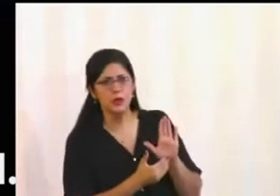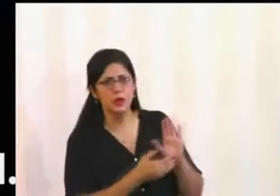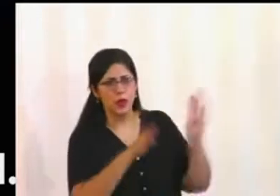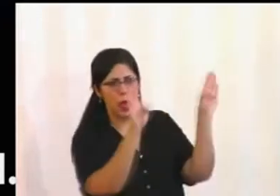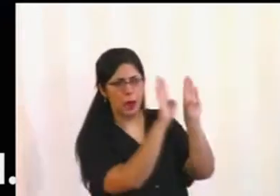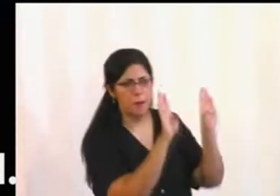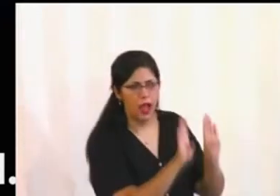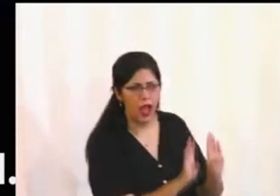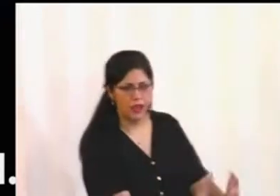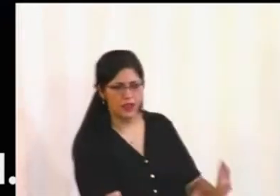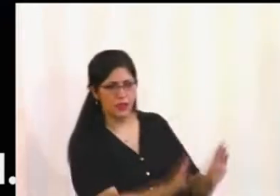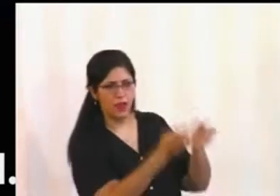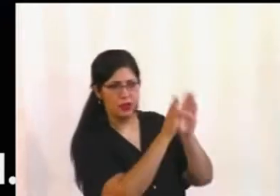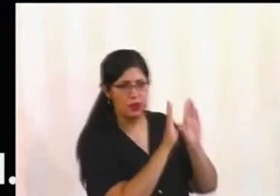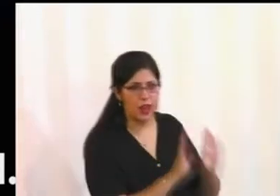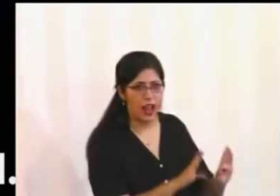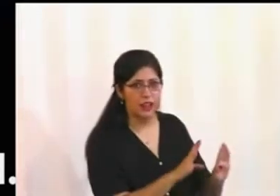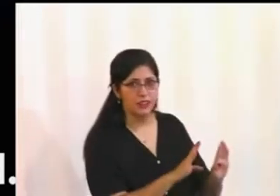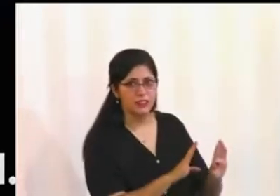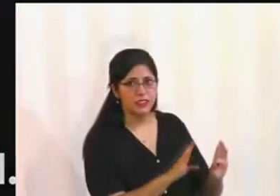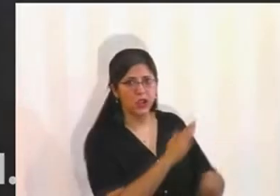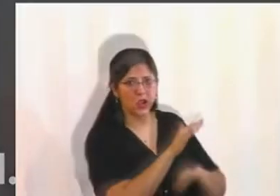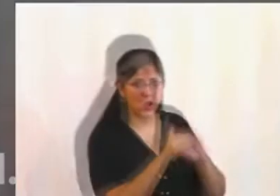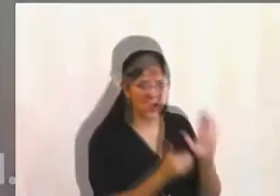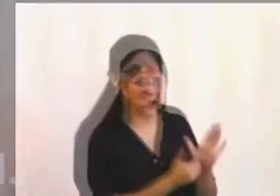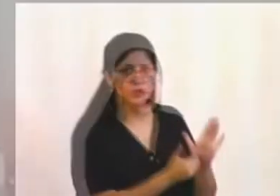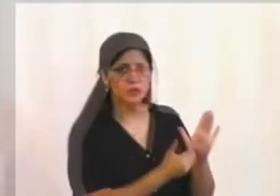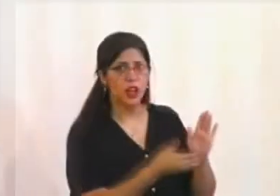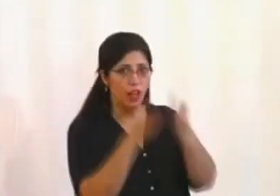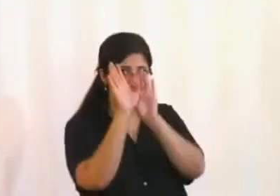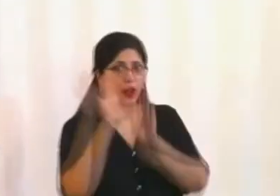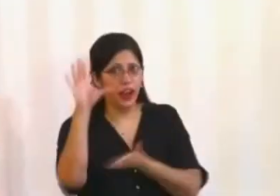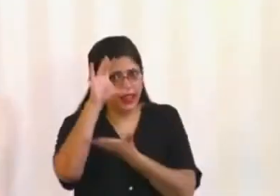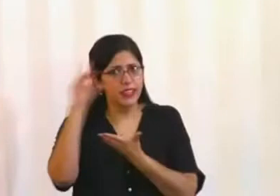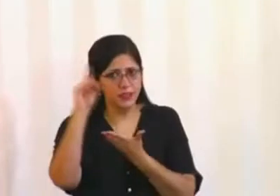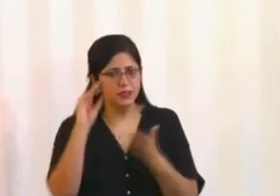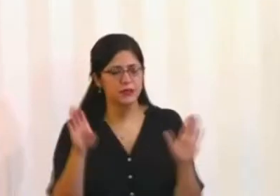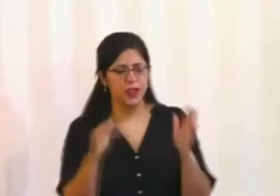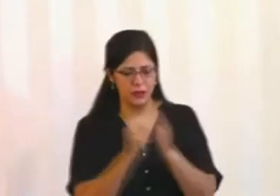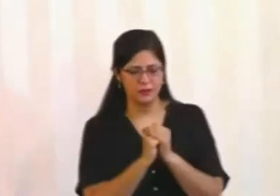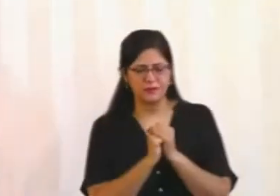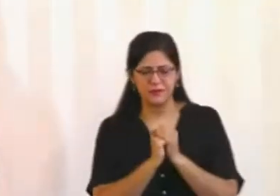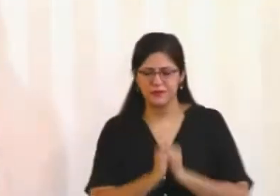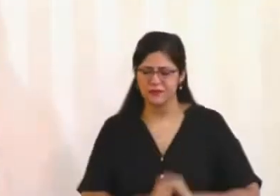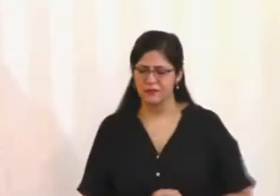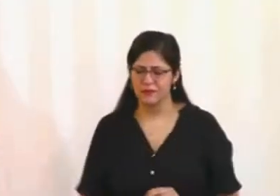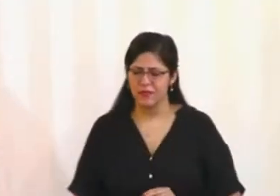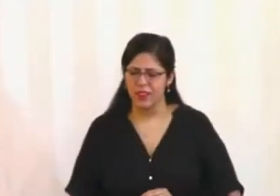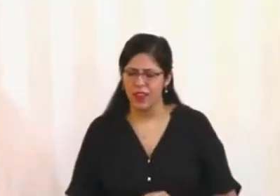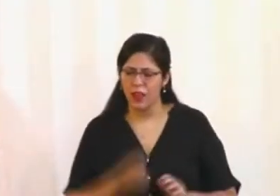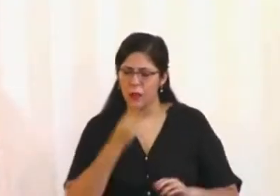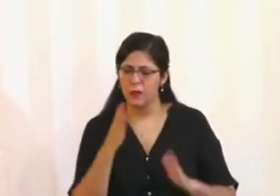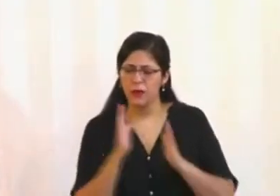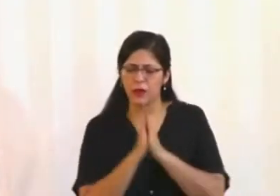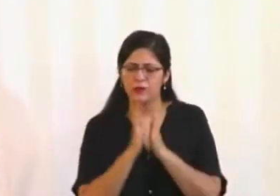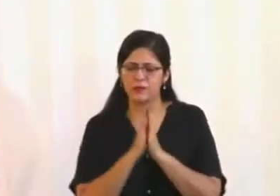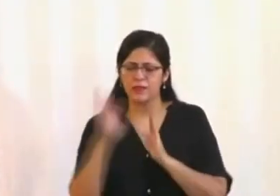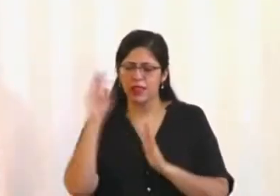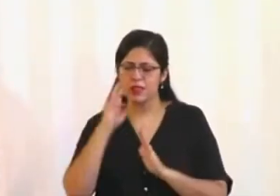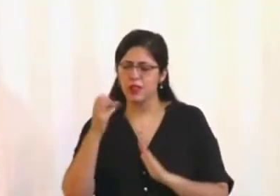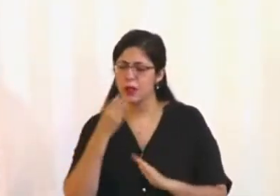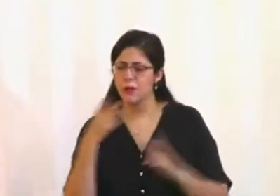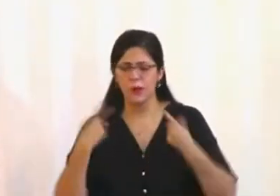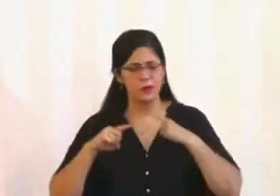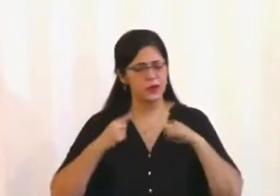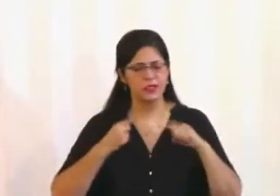beijou. Amém. Vamos orar, irmãos. Bondoso Deus, estamos na tua presença, e como é bom entoar